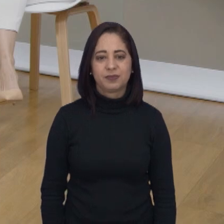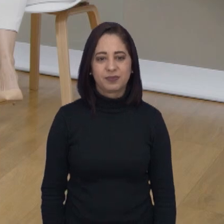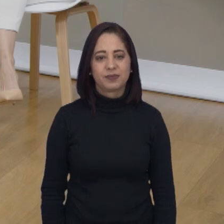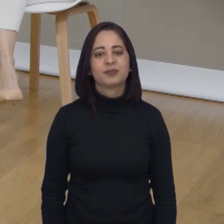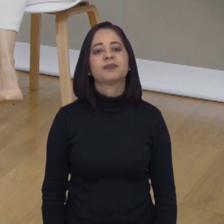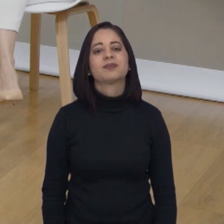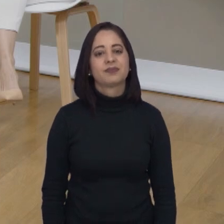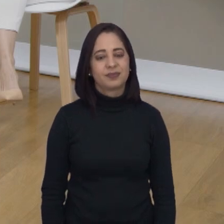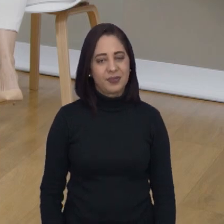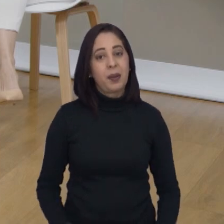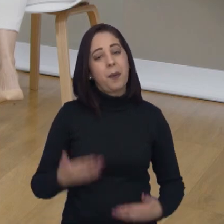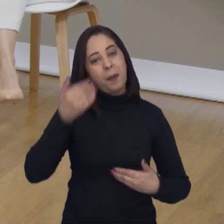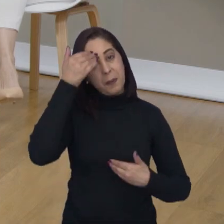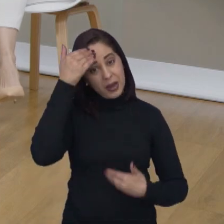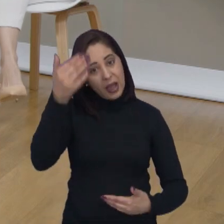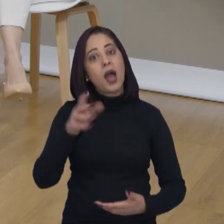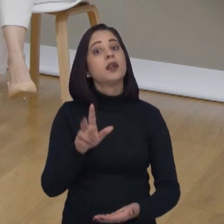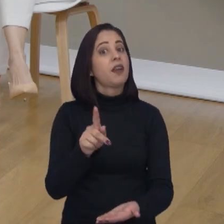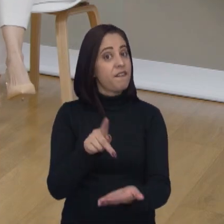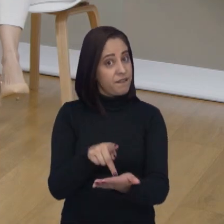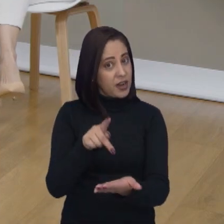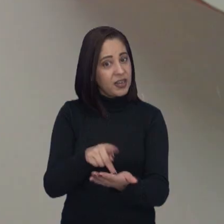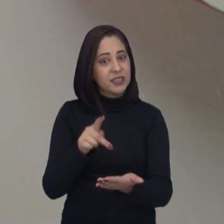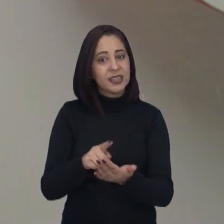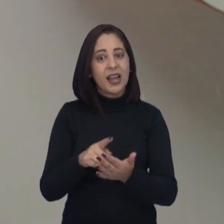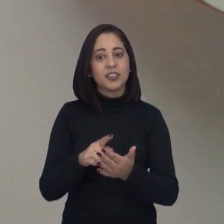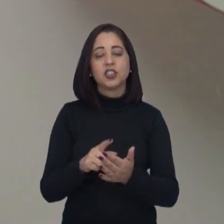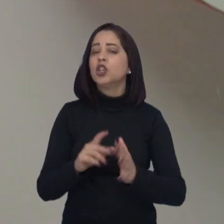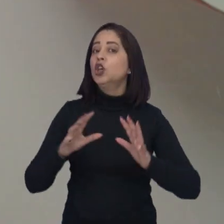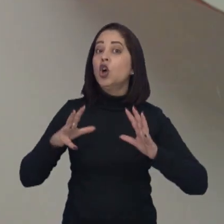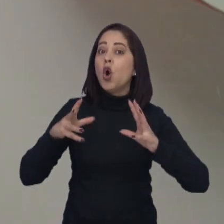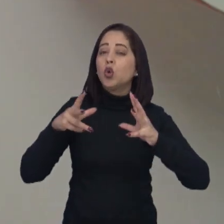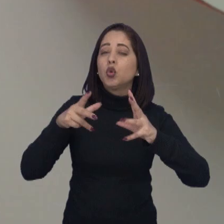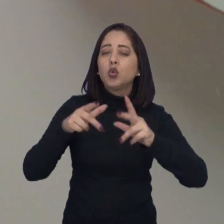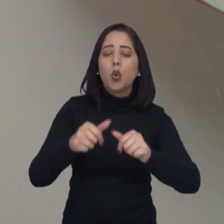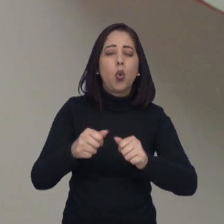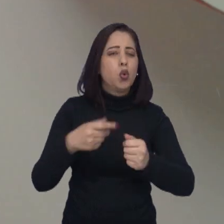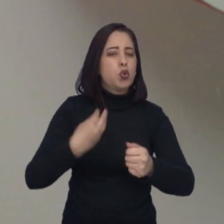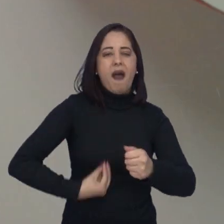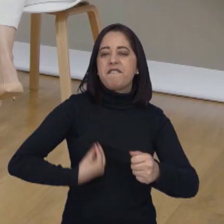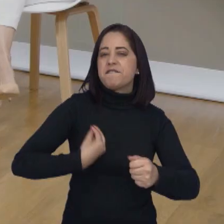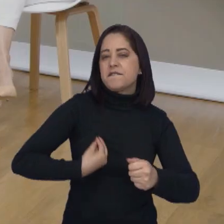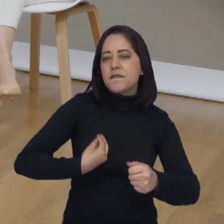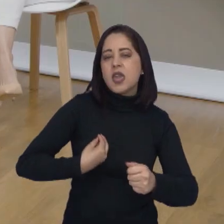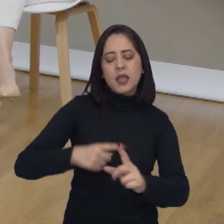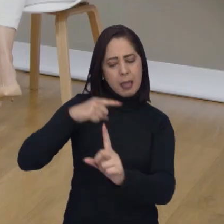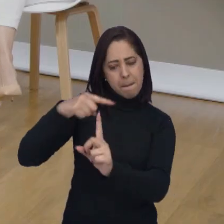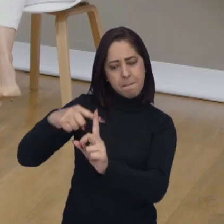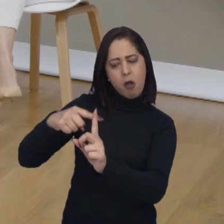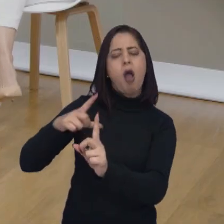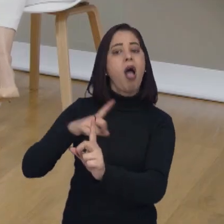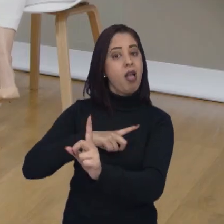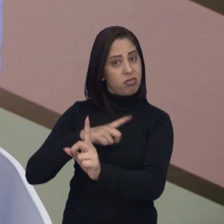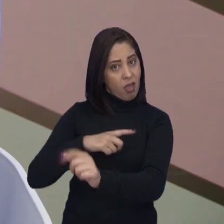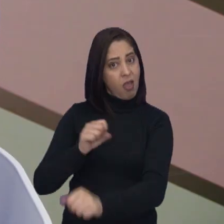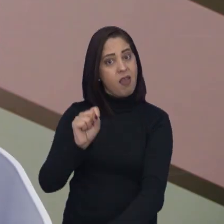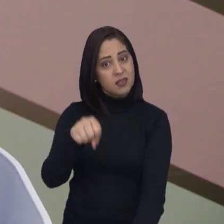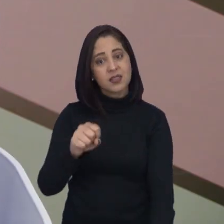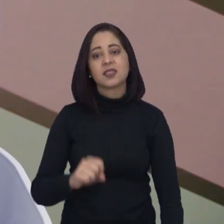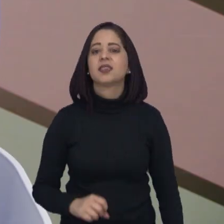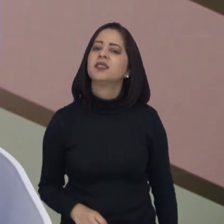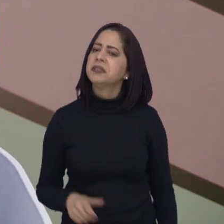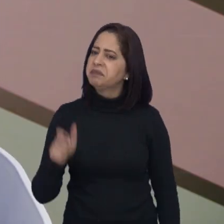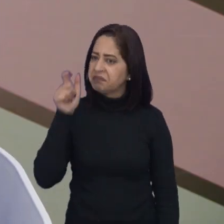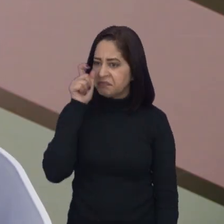Obrigada, Van. É isso mesmo. Toda história tem um lado positivo, né, doutora? Sim, com certeza. Muito